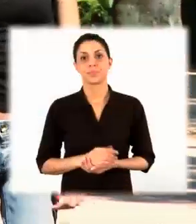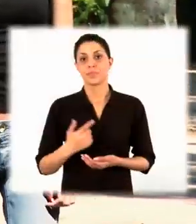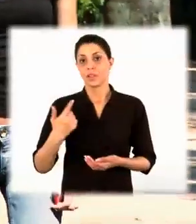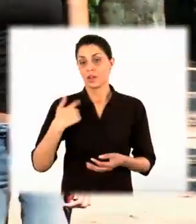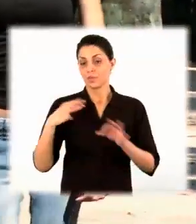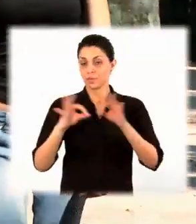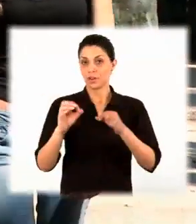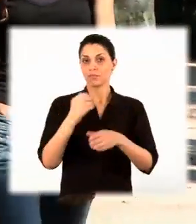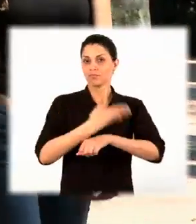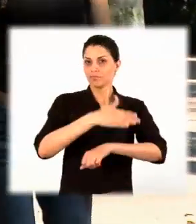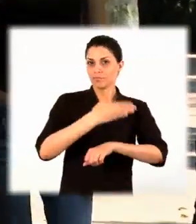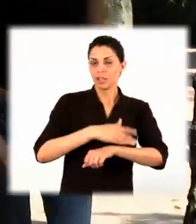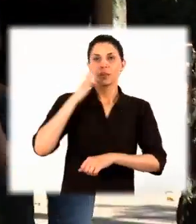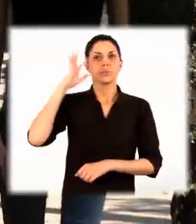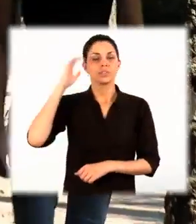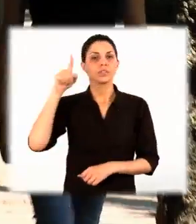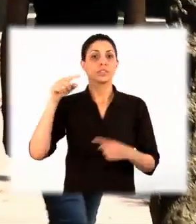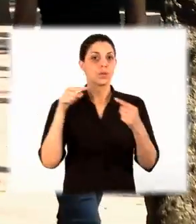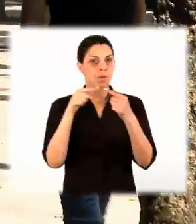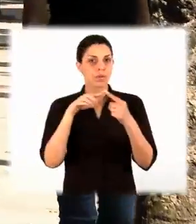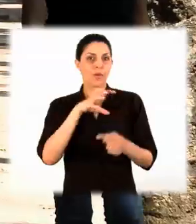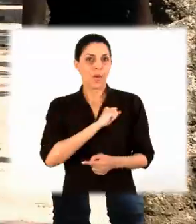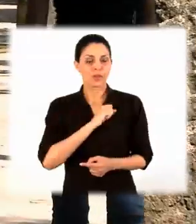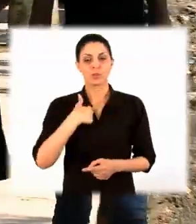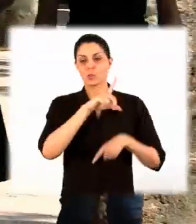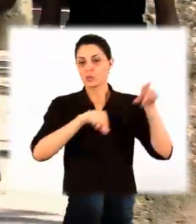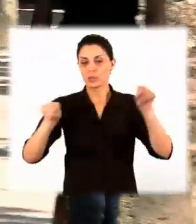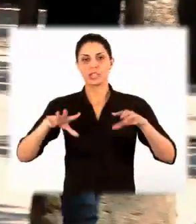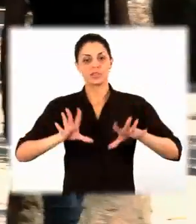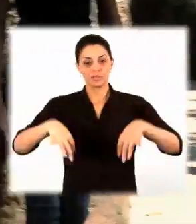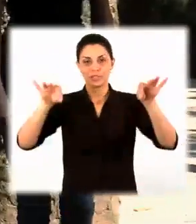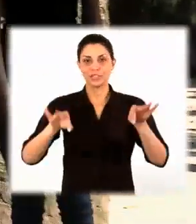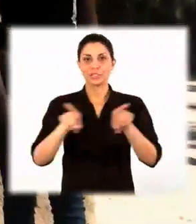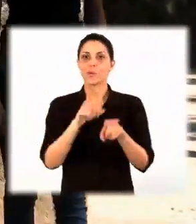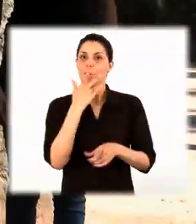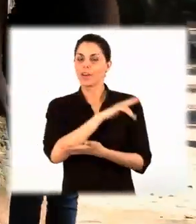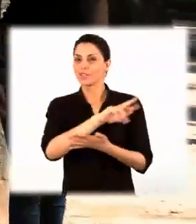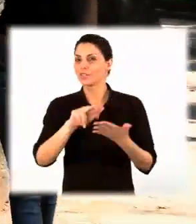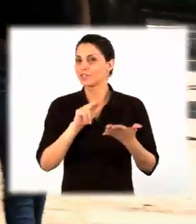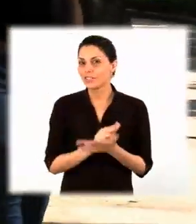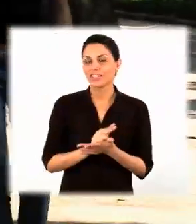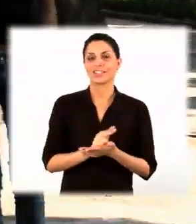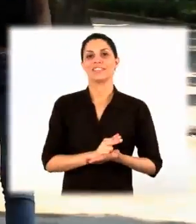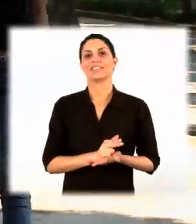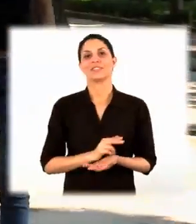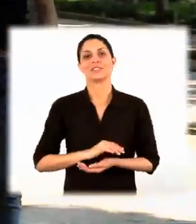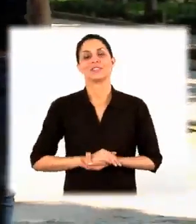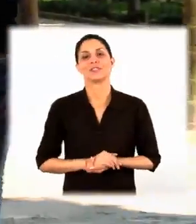Eu fiz uma atividade pensando nas coisas que você gosta, escolhi uns tecidos, texturas diferentes, tom sobre